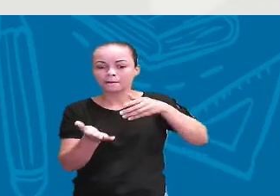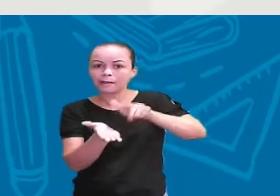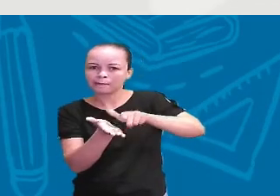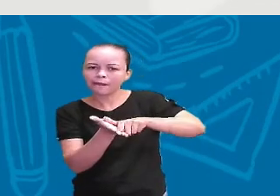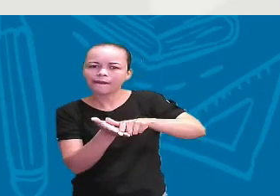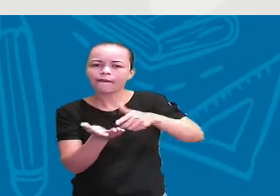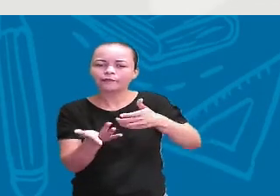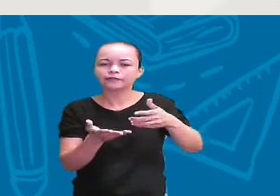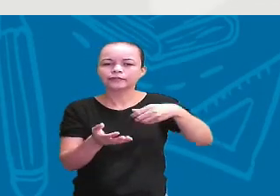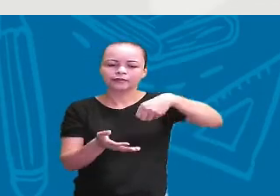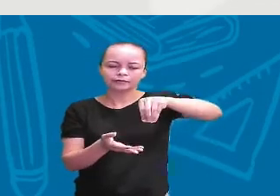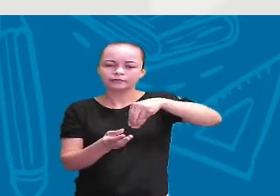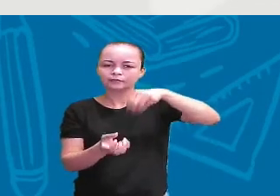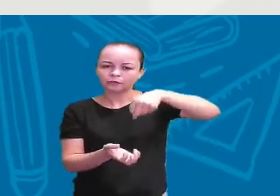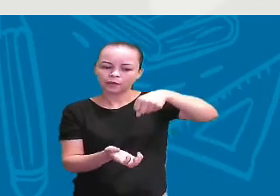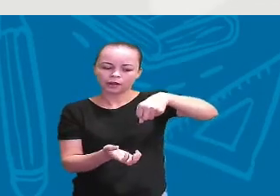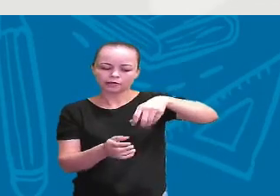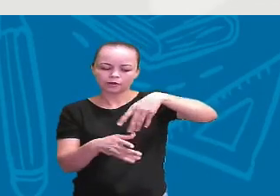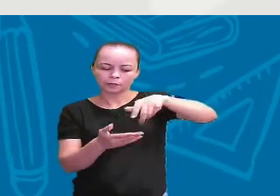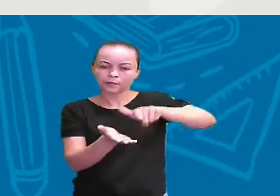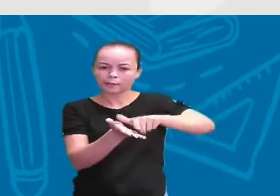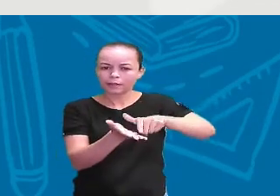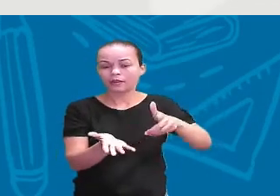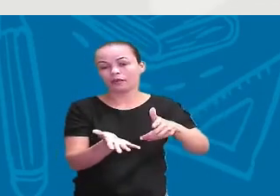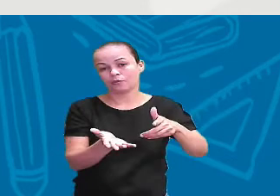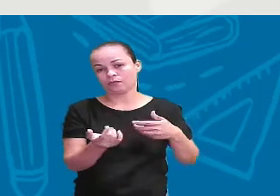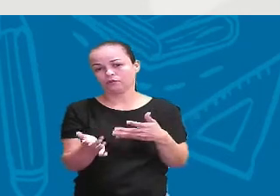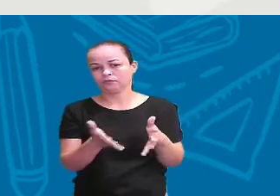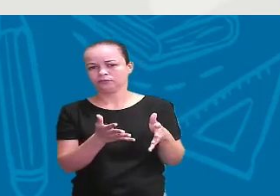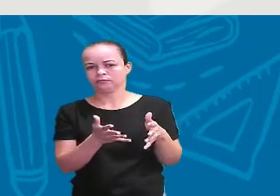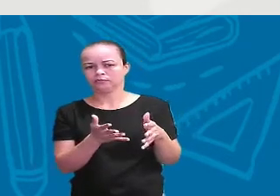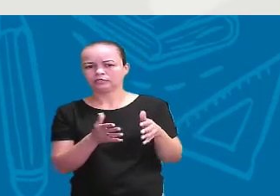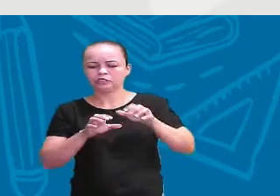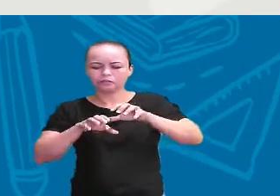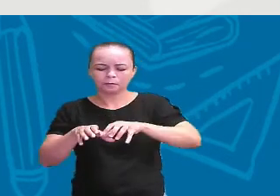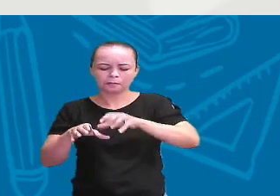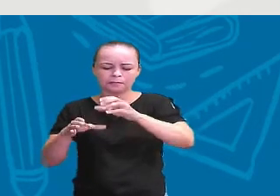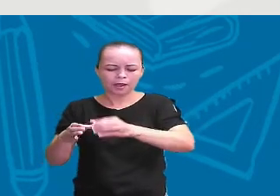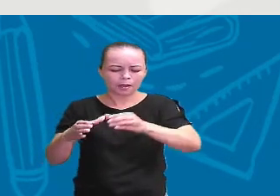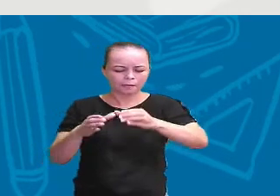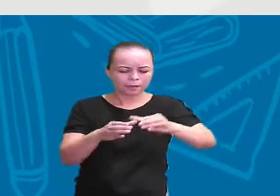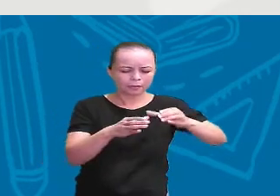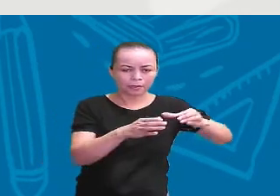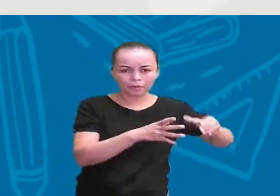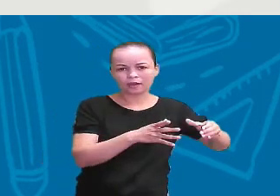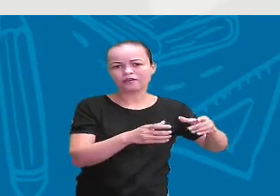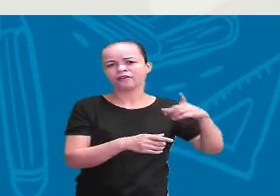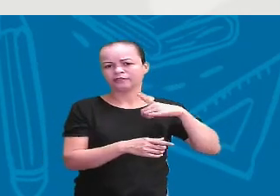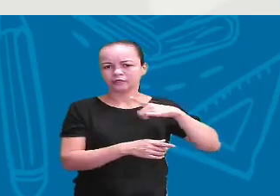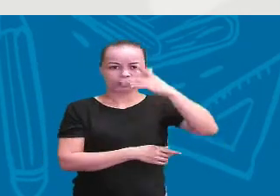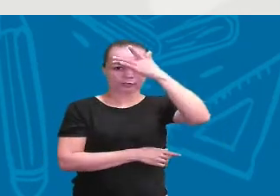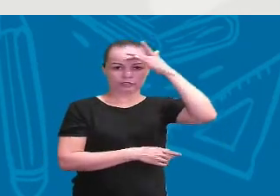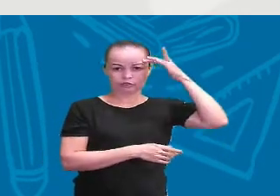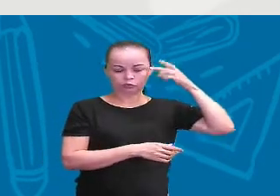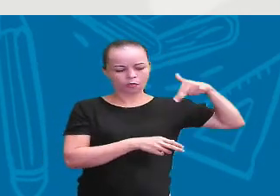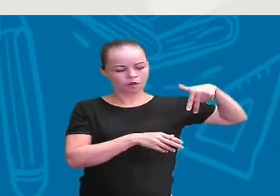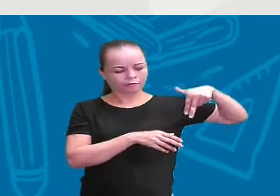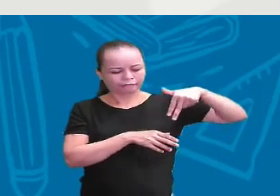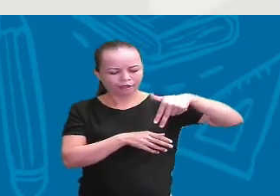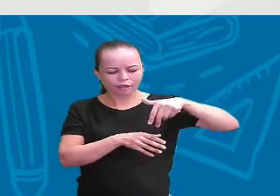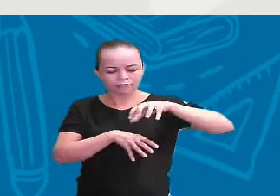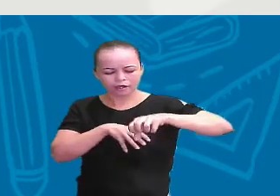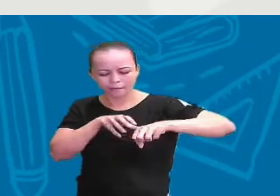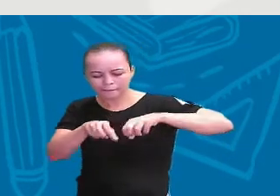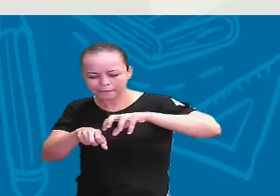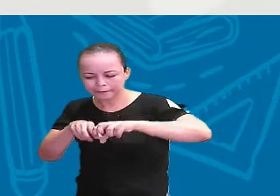papel, né? Deixa separadinho, porque com certeza vai passar alguém que recolhe esse produto reciclável